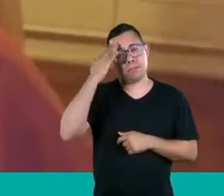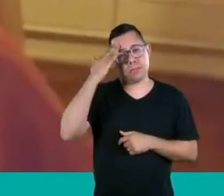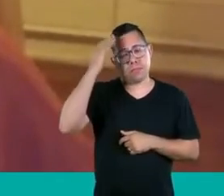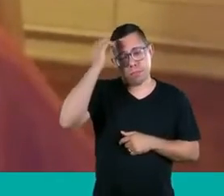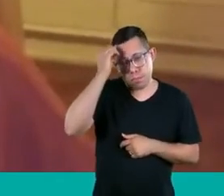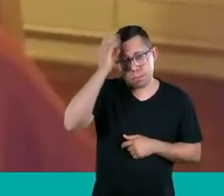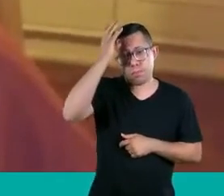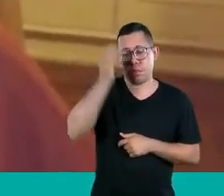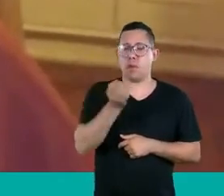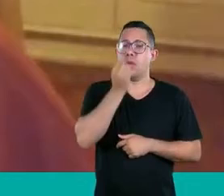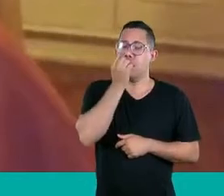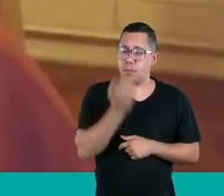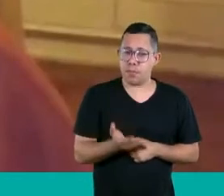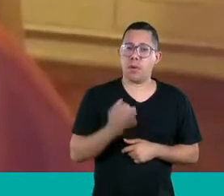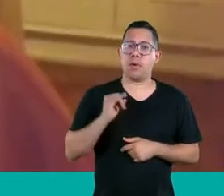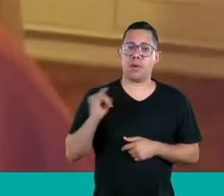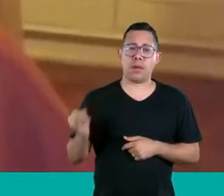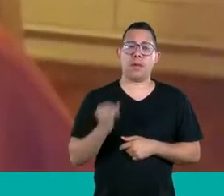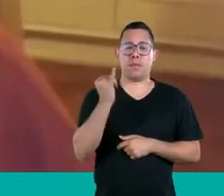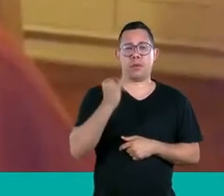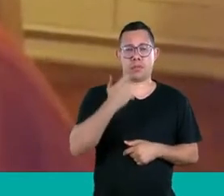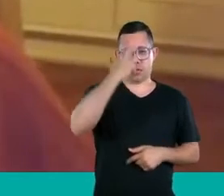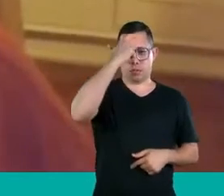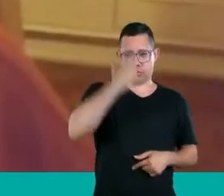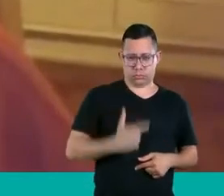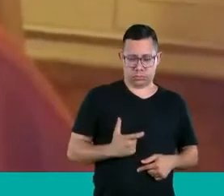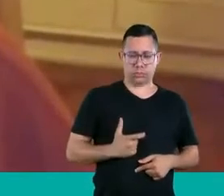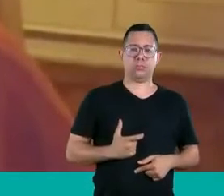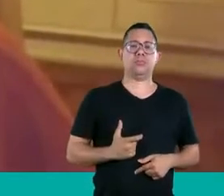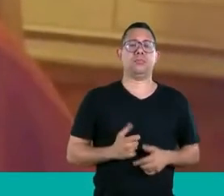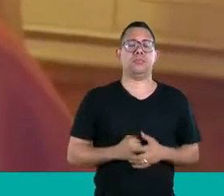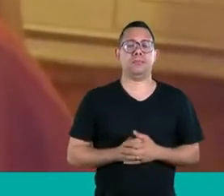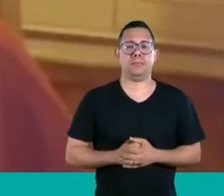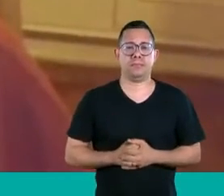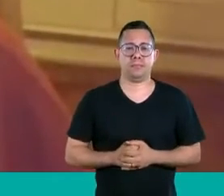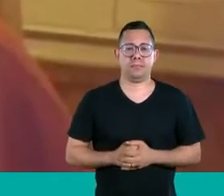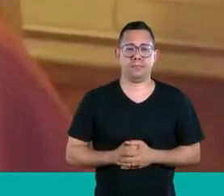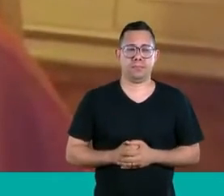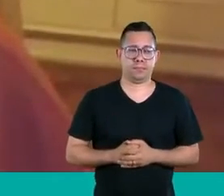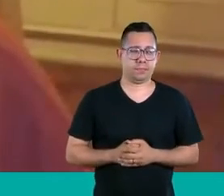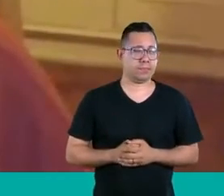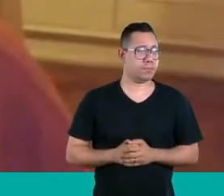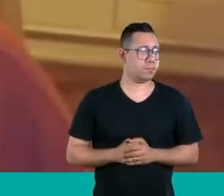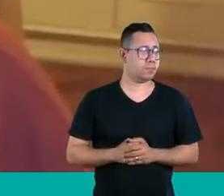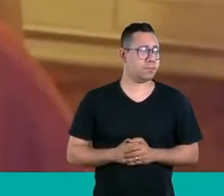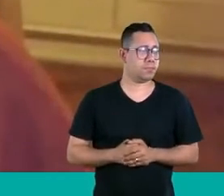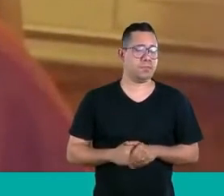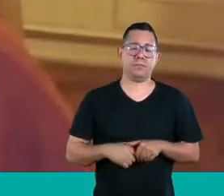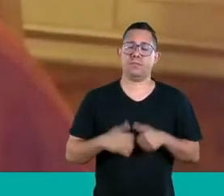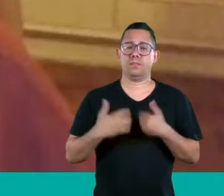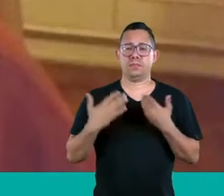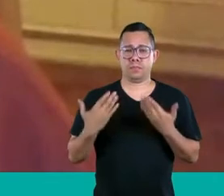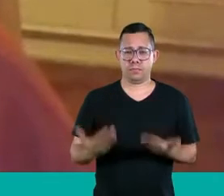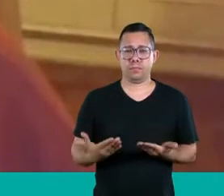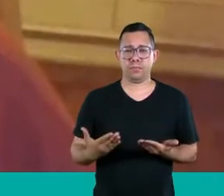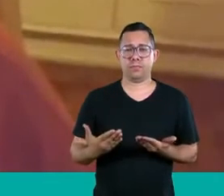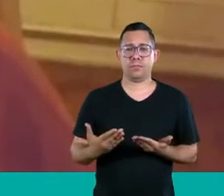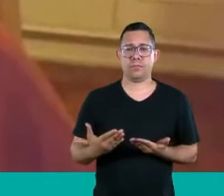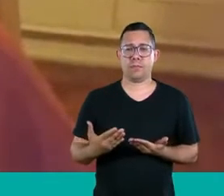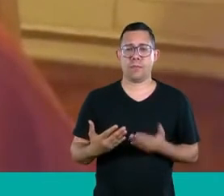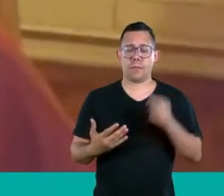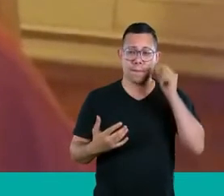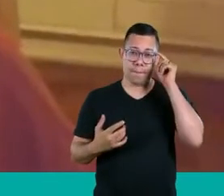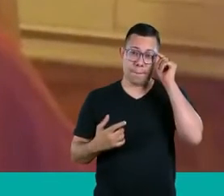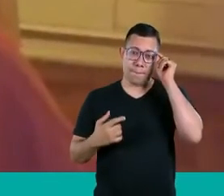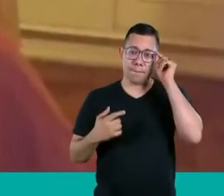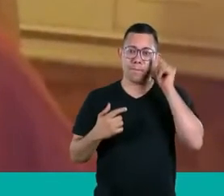a constituição de um sujeito multidimensional. Desse homo complexus, não